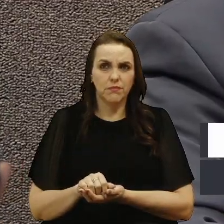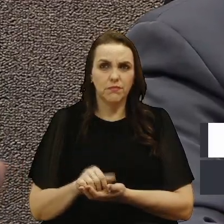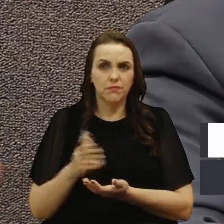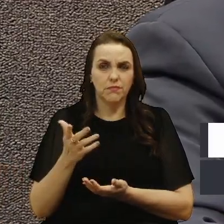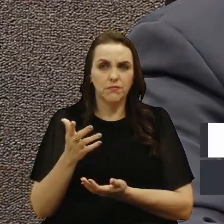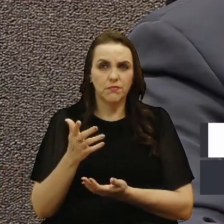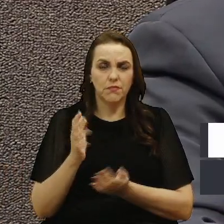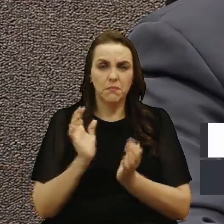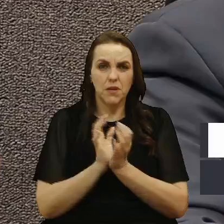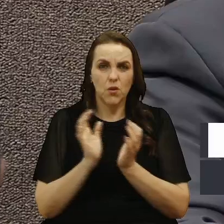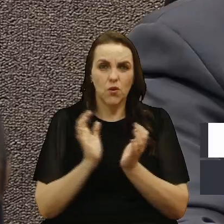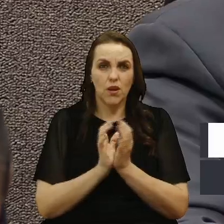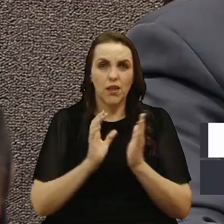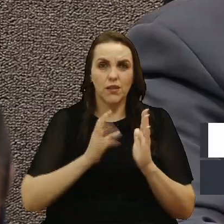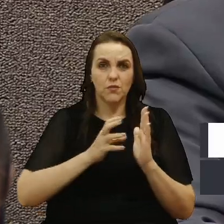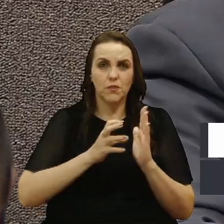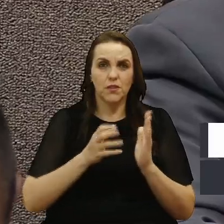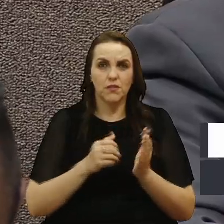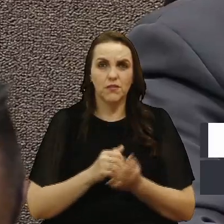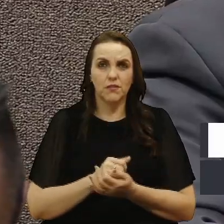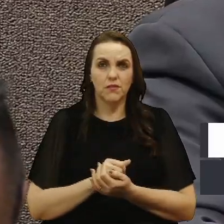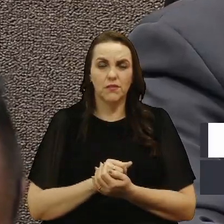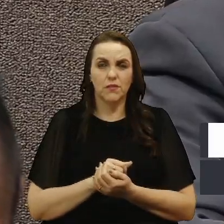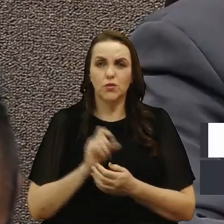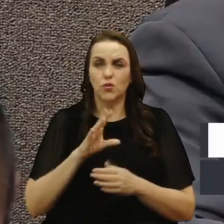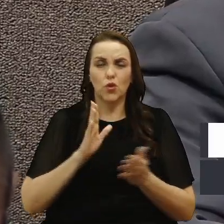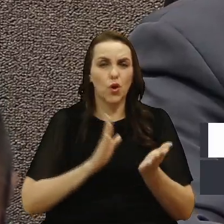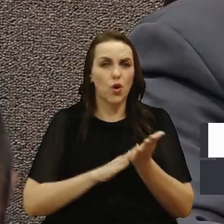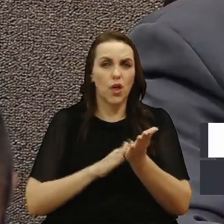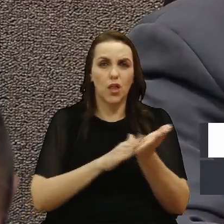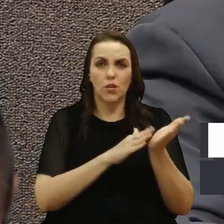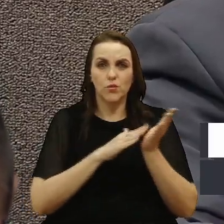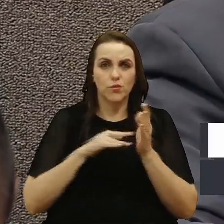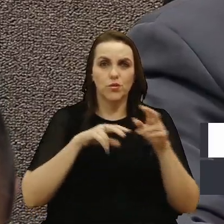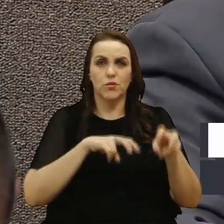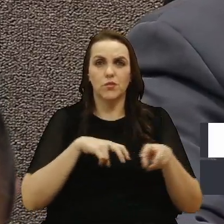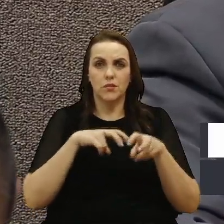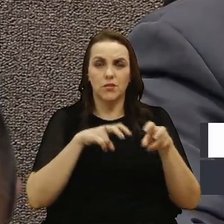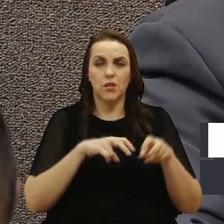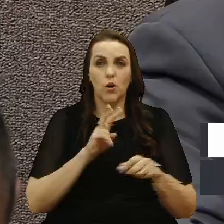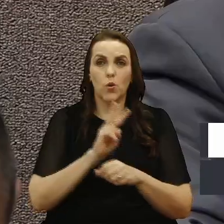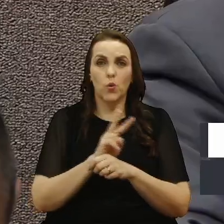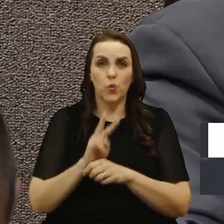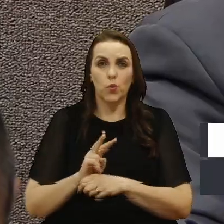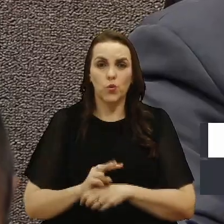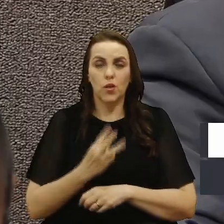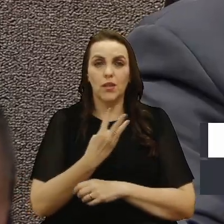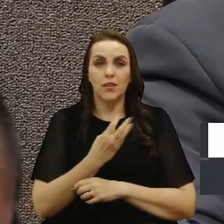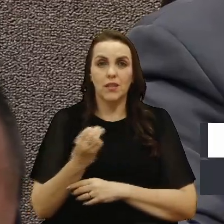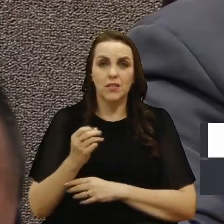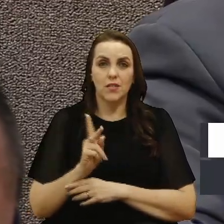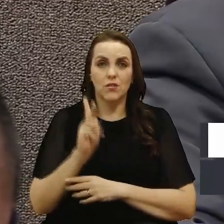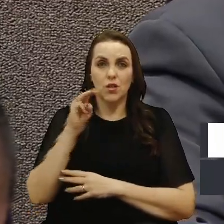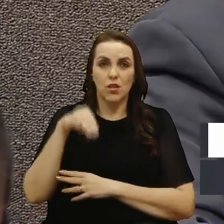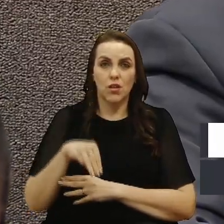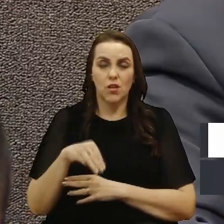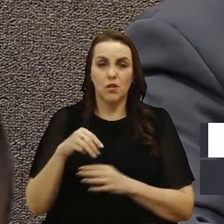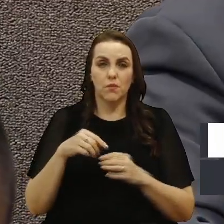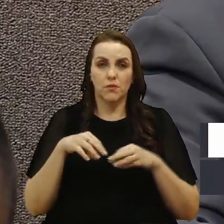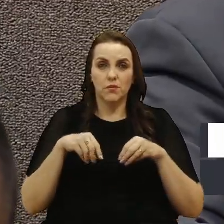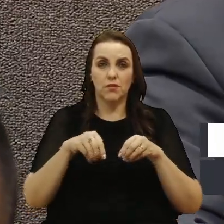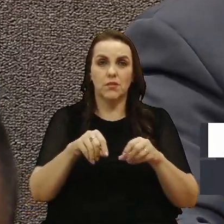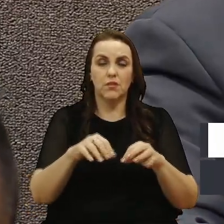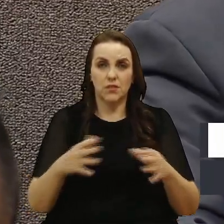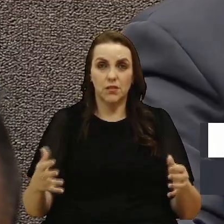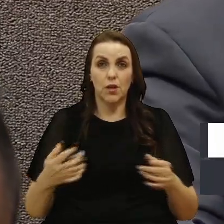de partido. Olha, só elogios nos interiores, só elogios, cuidando de 300 quilômetros de chão. Então,